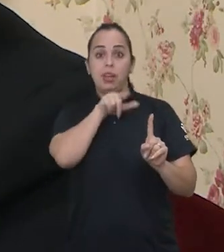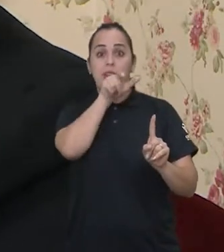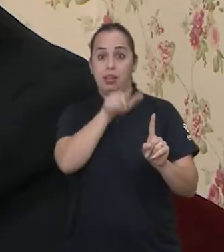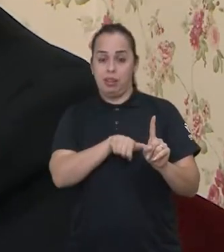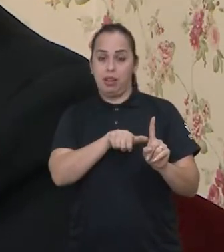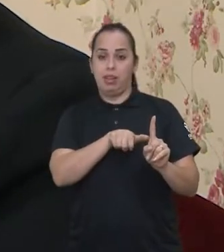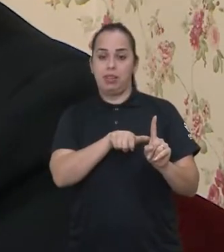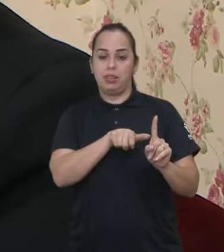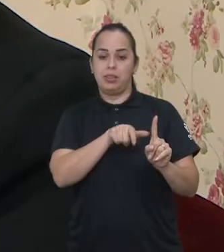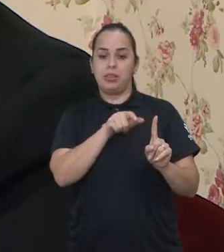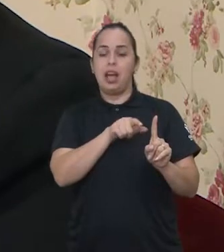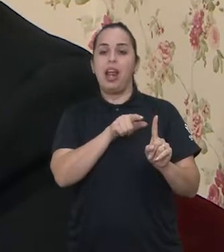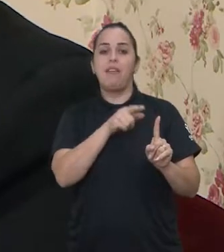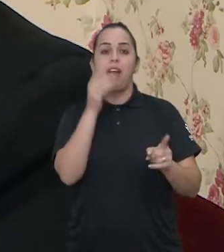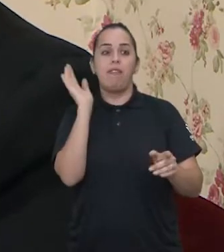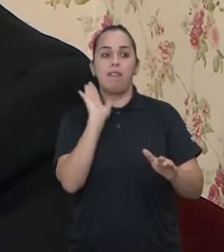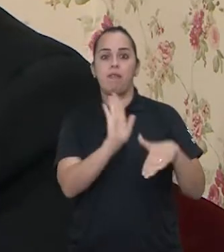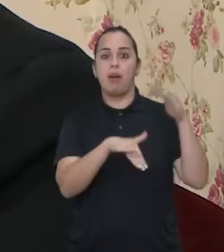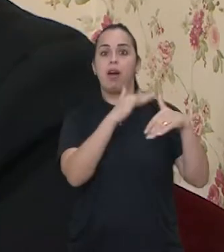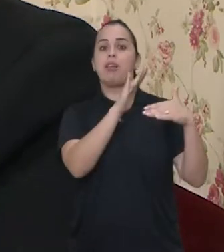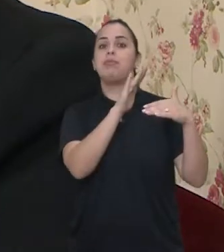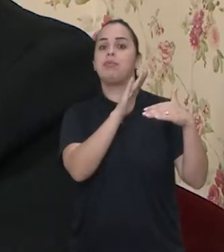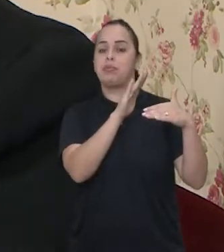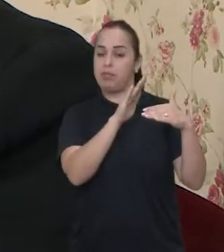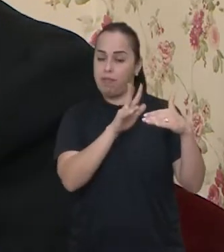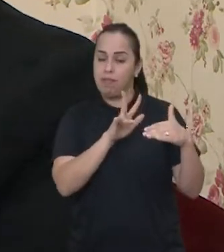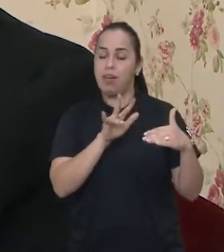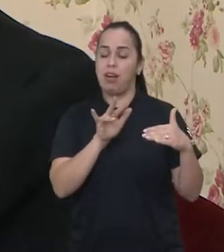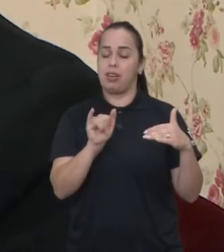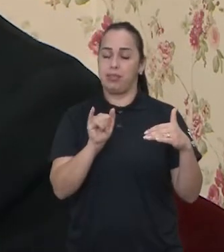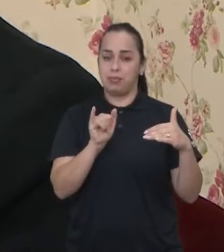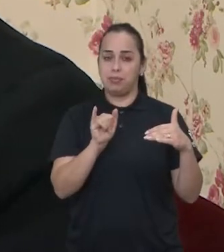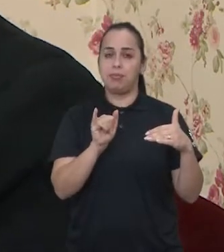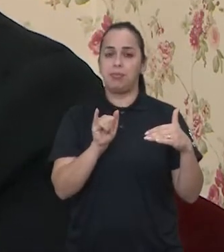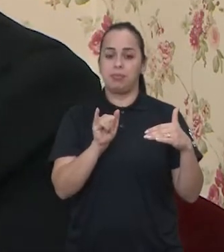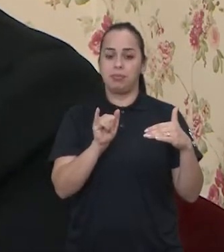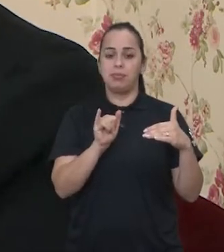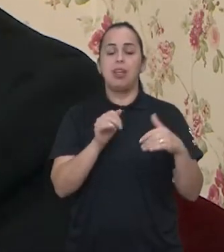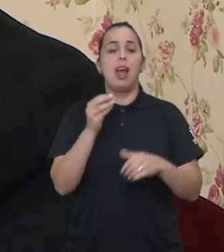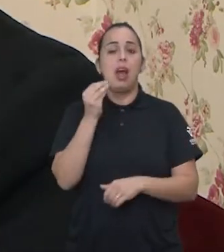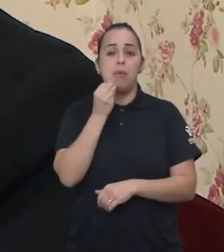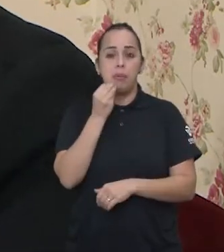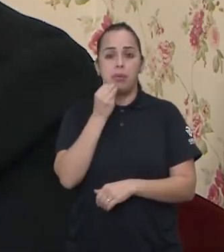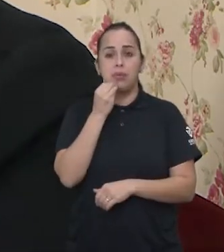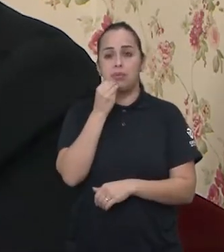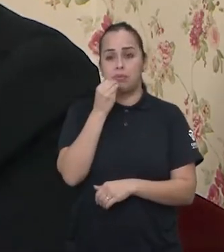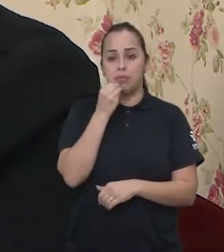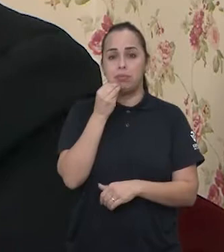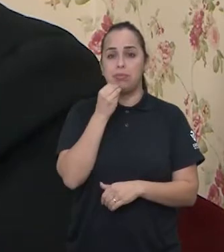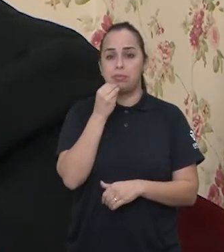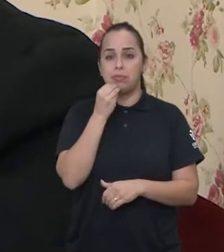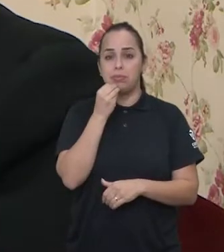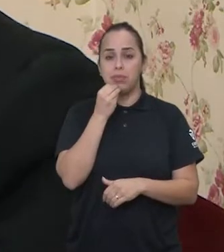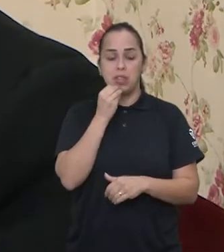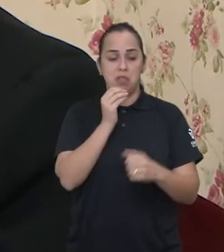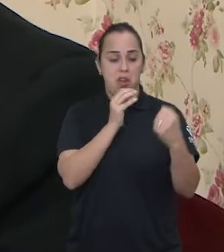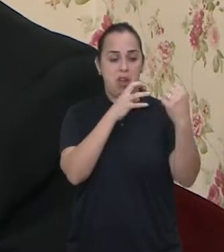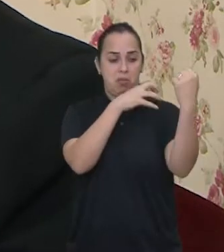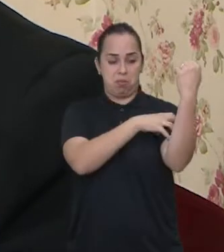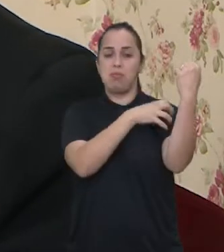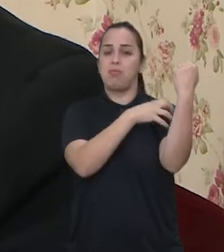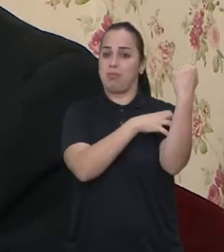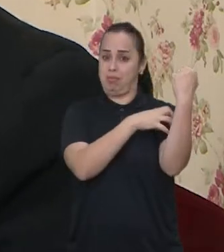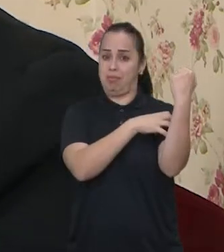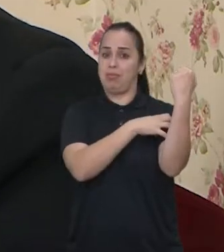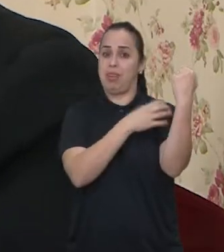para essas mulheres né porque ela vai dar um salto de qualidade na vida é e essa